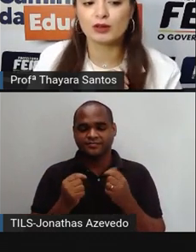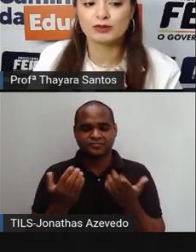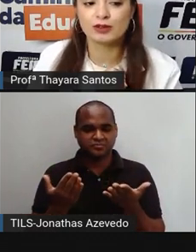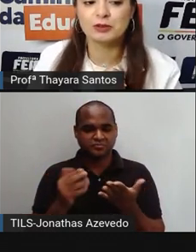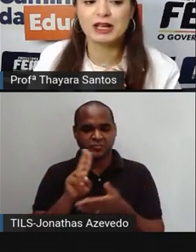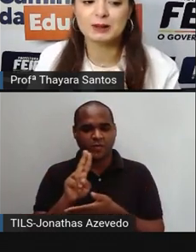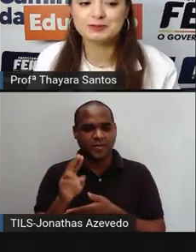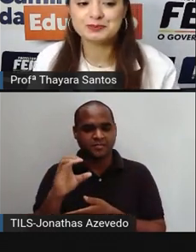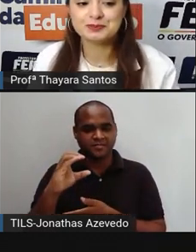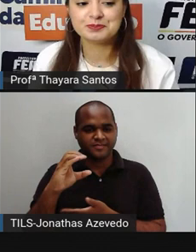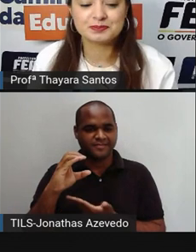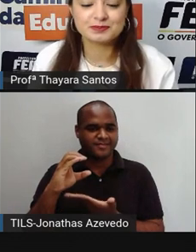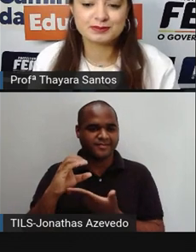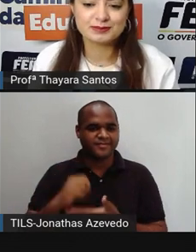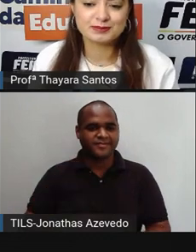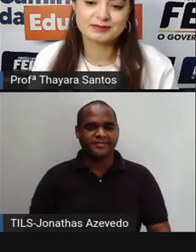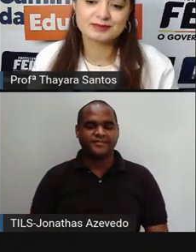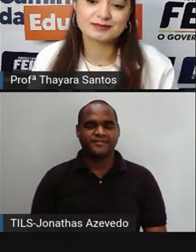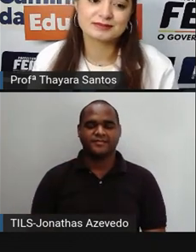bronquio. Vamos lá.